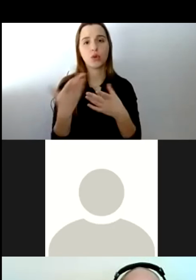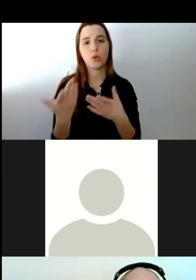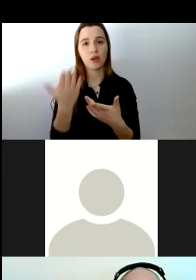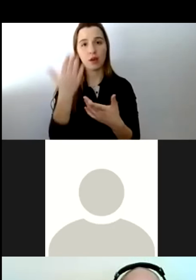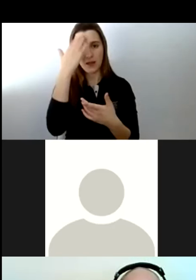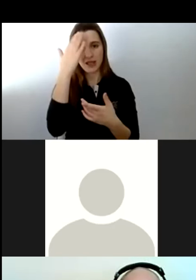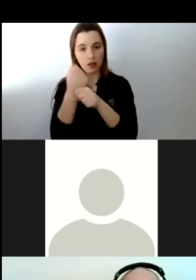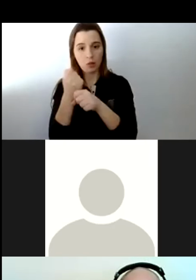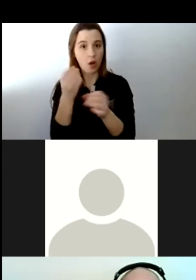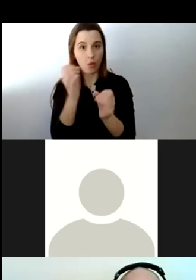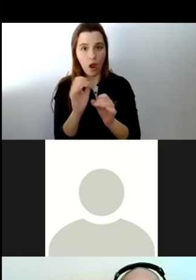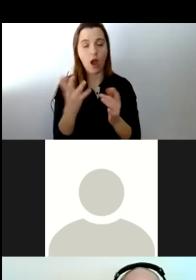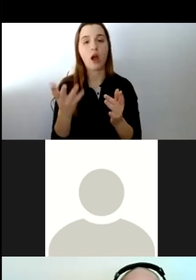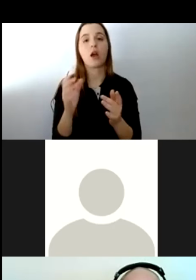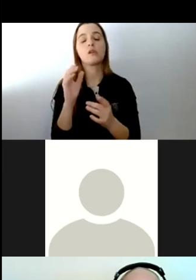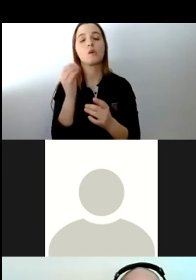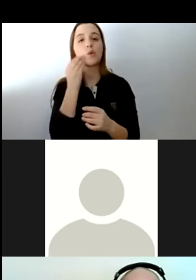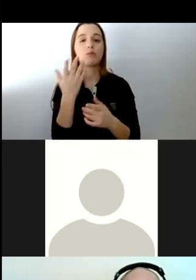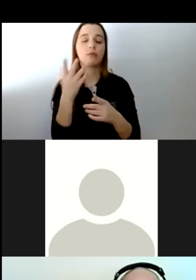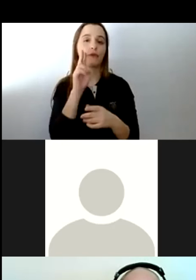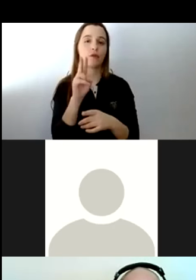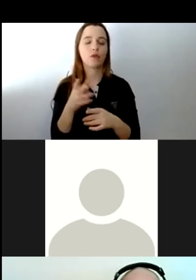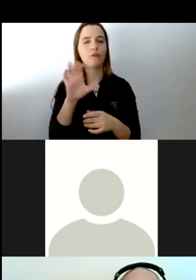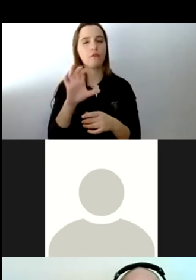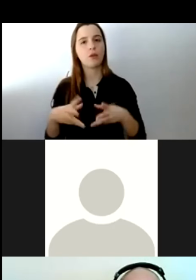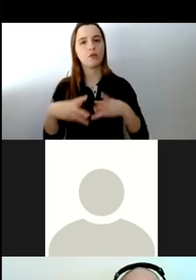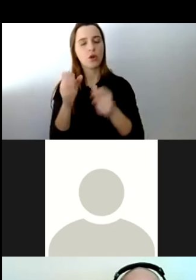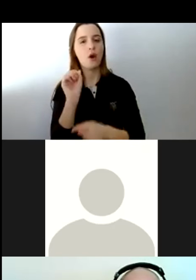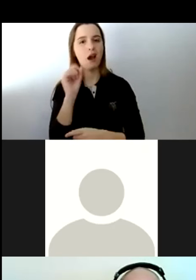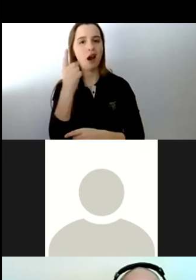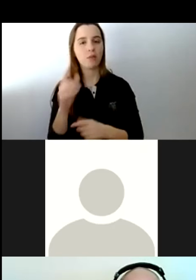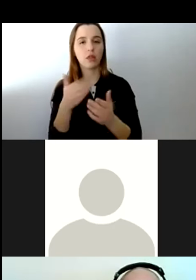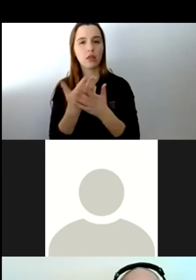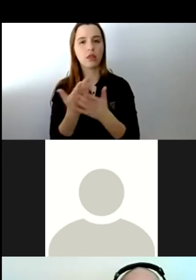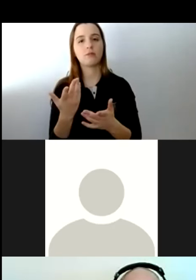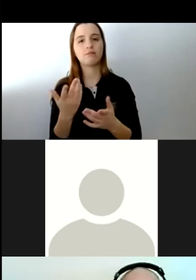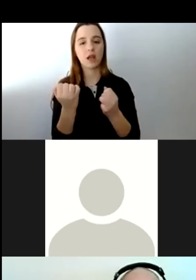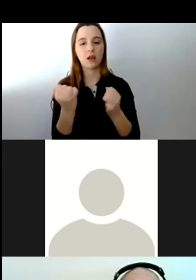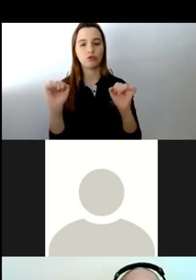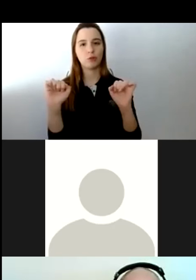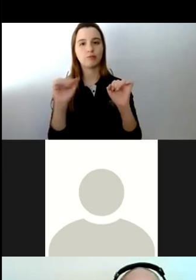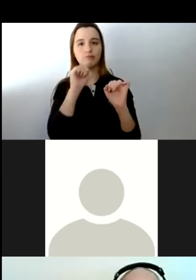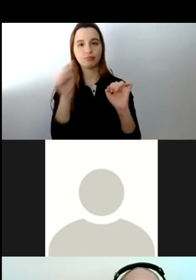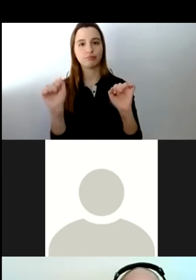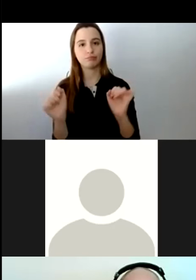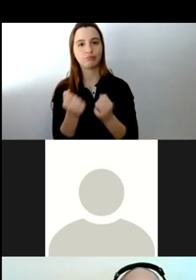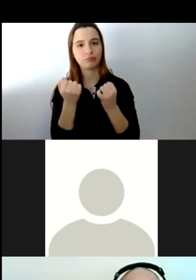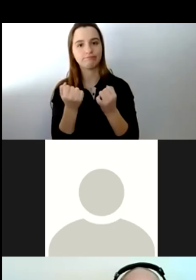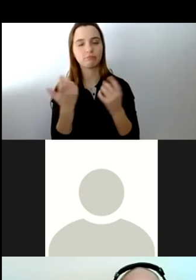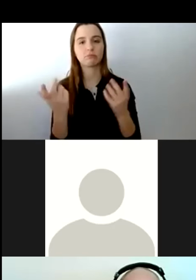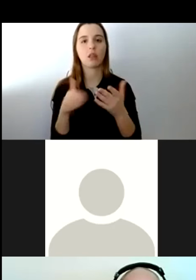o trabalho, com prognóstico de evolução rápida para uma situação de perda de autonomia, com impacto negativo para a